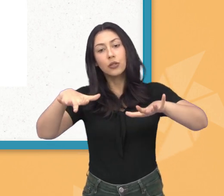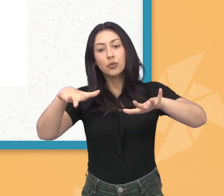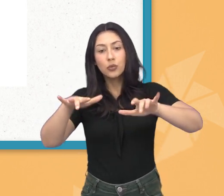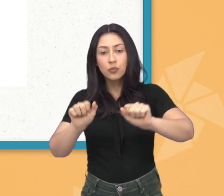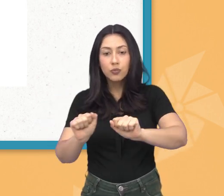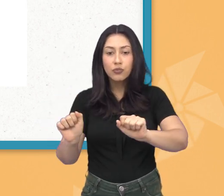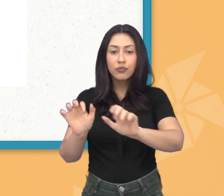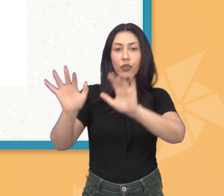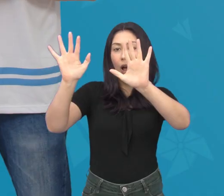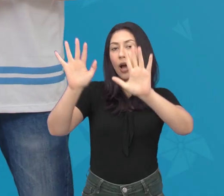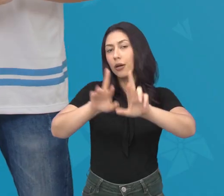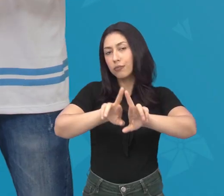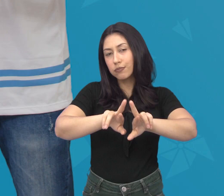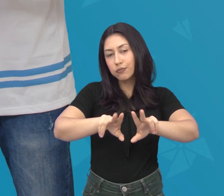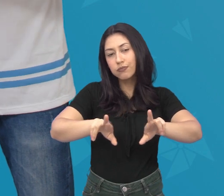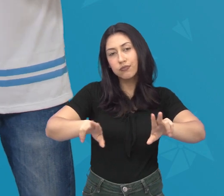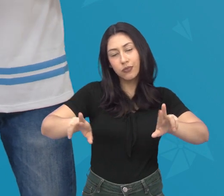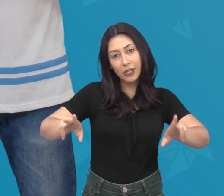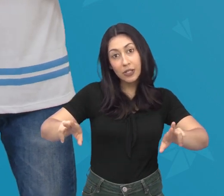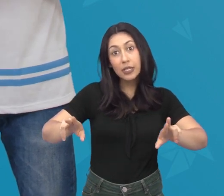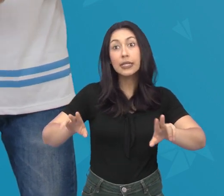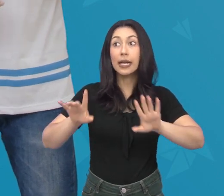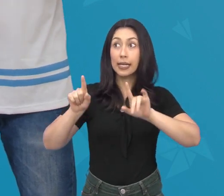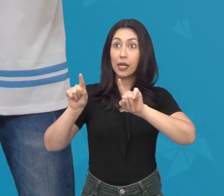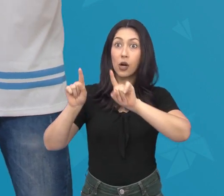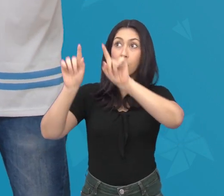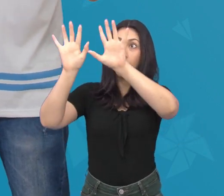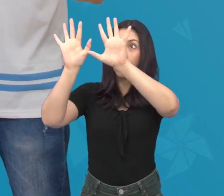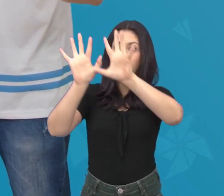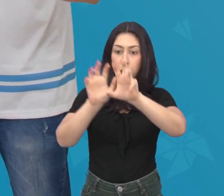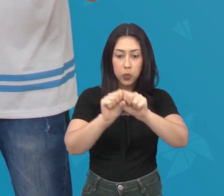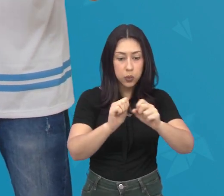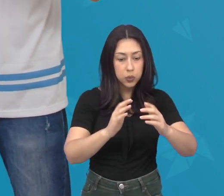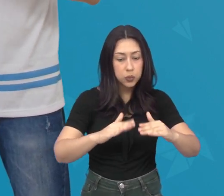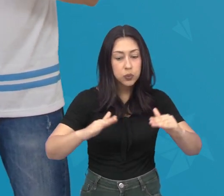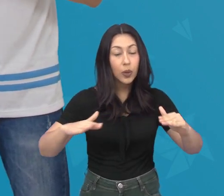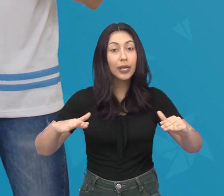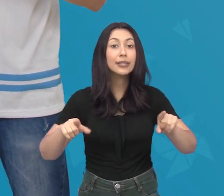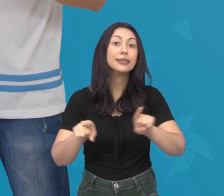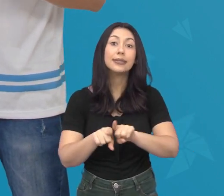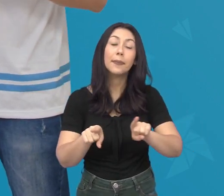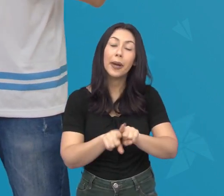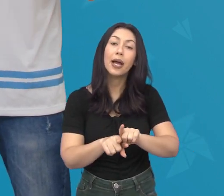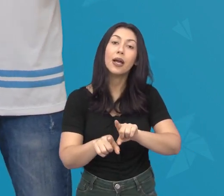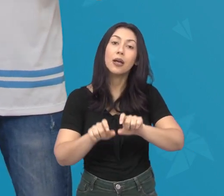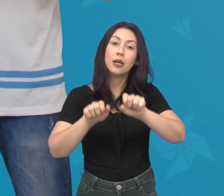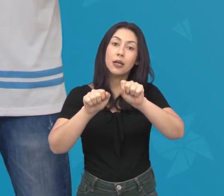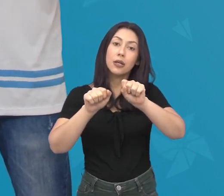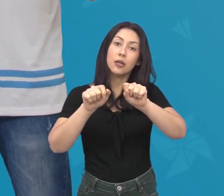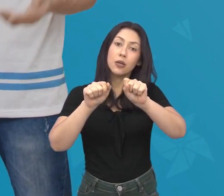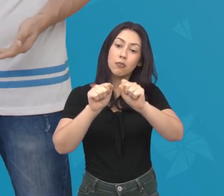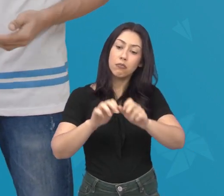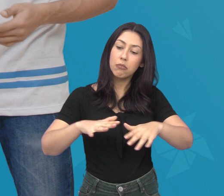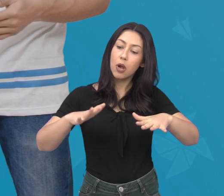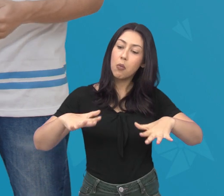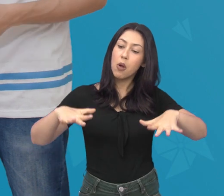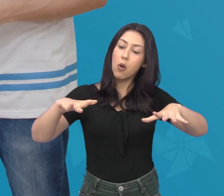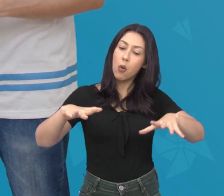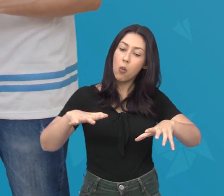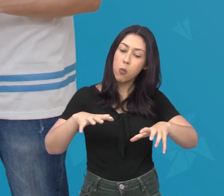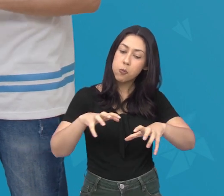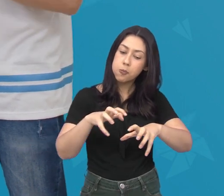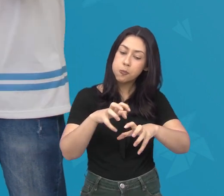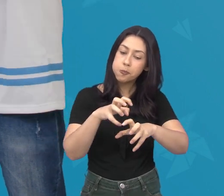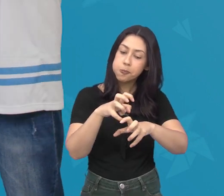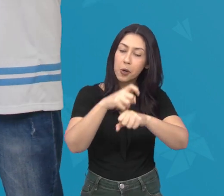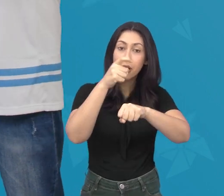a vaporização, de gasoso voltando para o líquido, condensação, e por final a solidificação, que é o líquido voltando a ser um sólido, tudo bem?